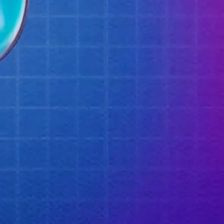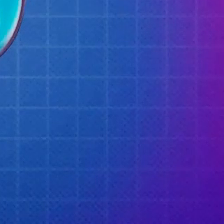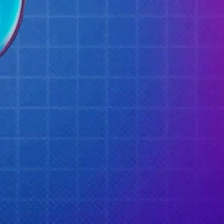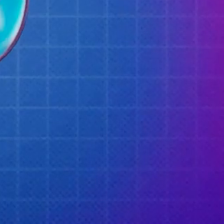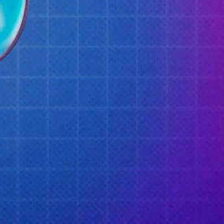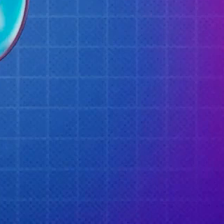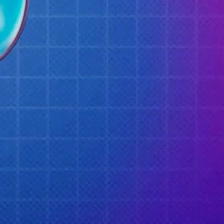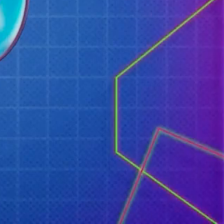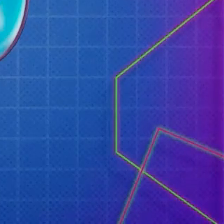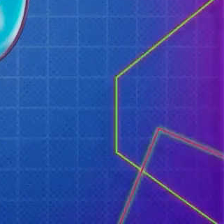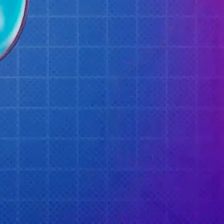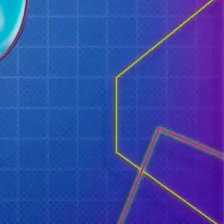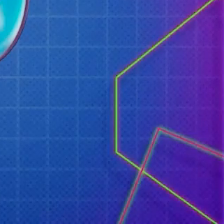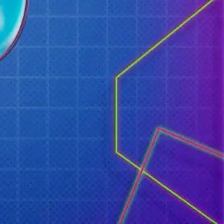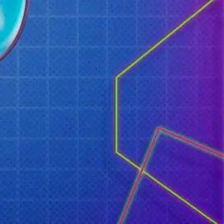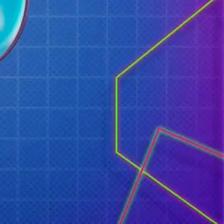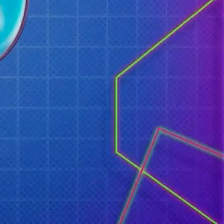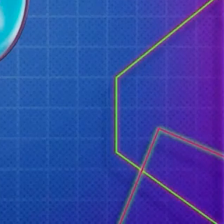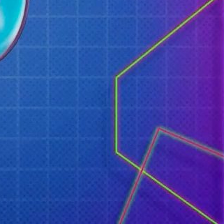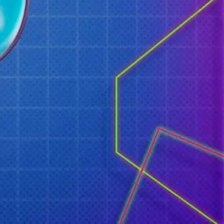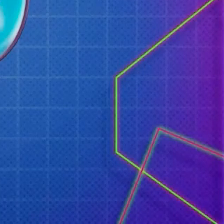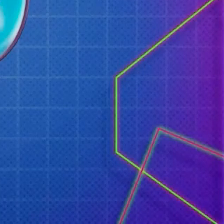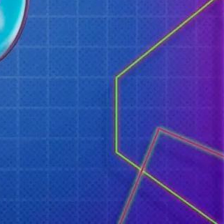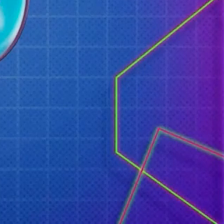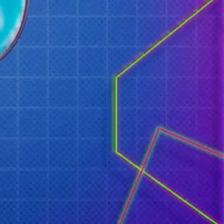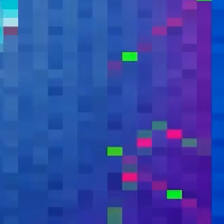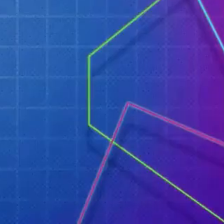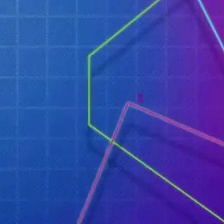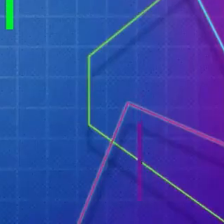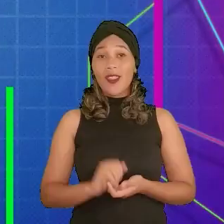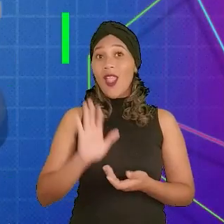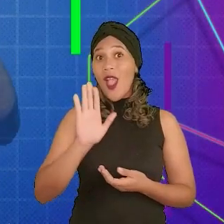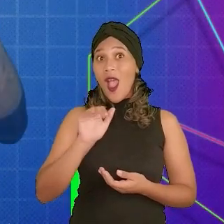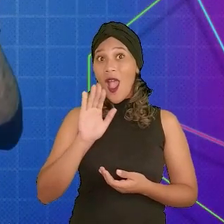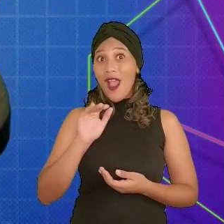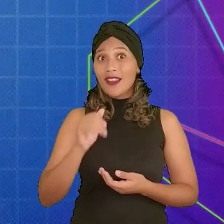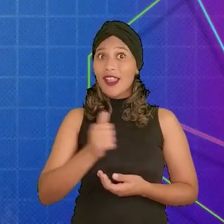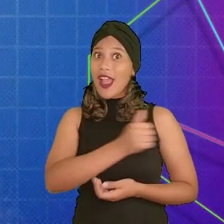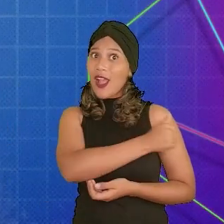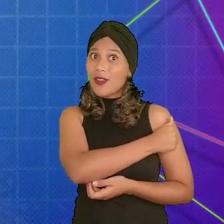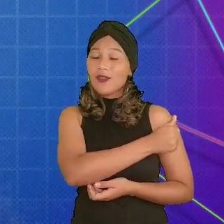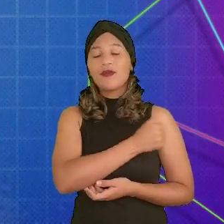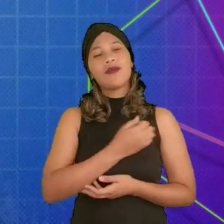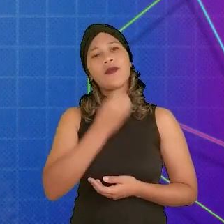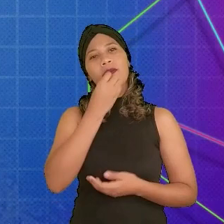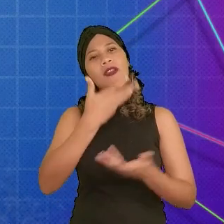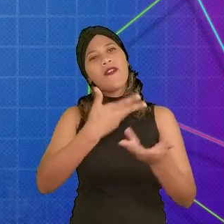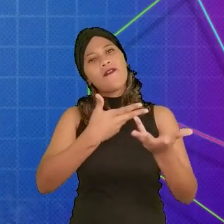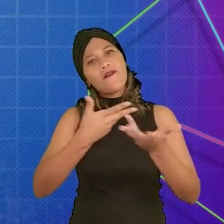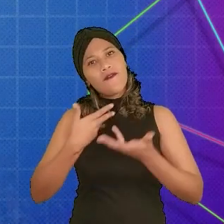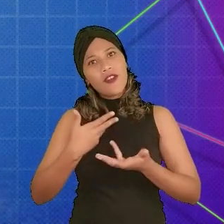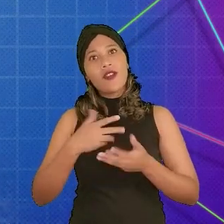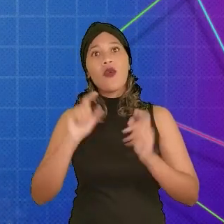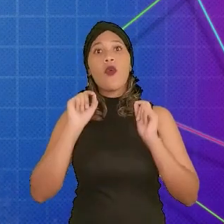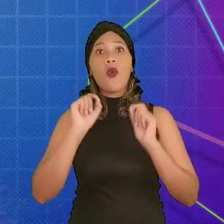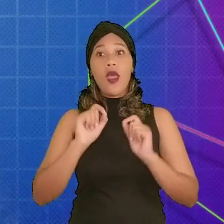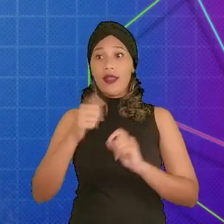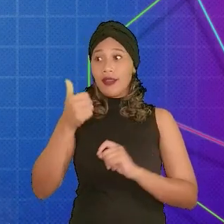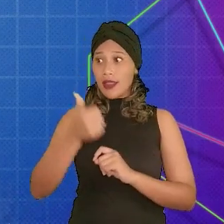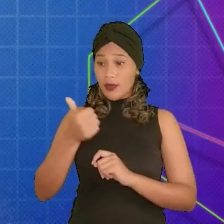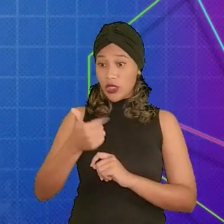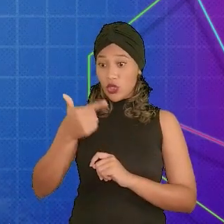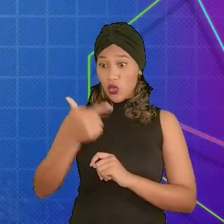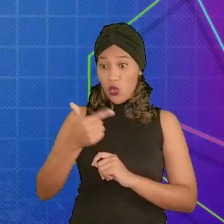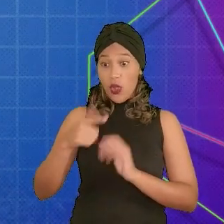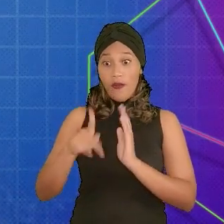Logotipo animado da Criar Jogos, fundo azul com degradê lilás. Olá, queridos alunos. Sejam bem-vindos à 12ª